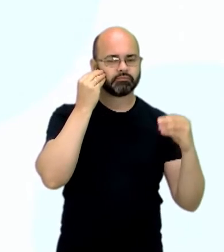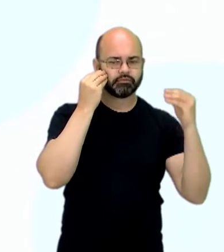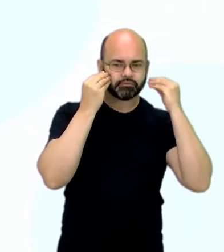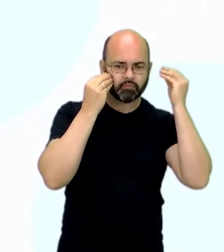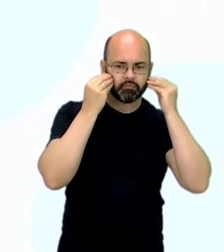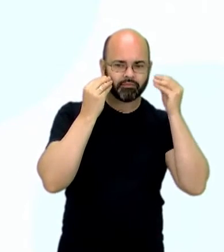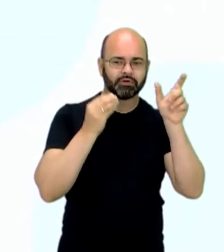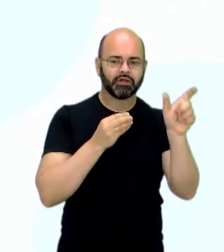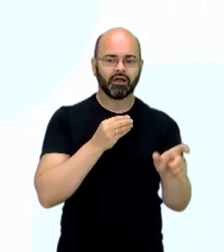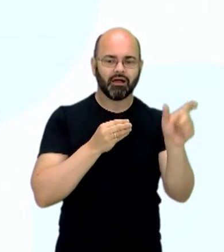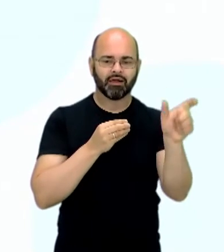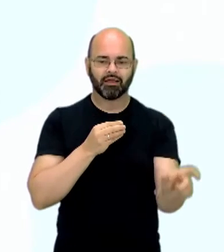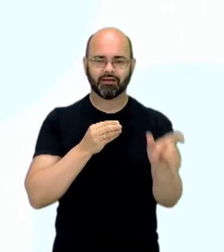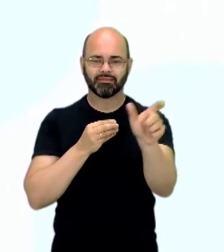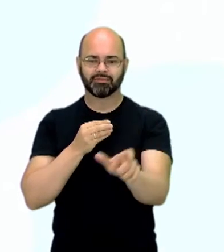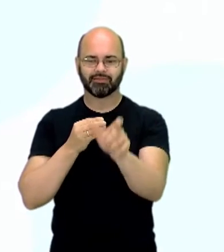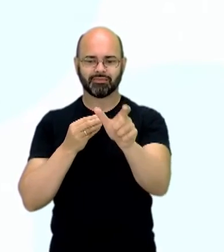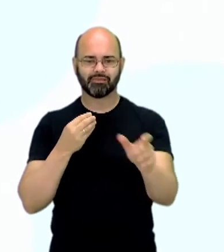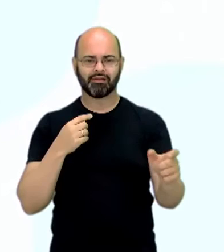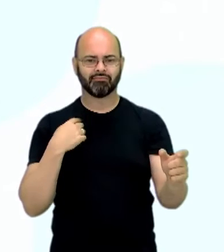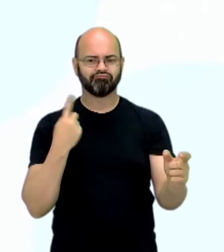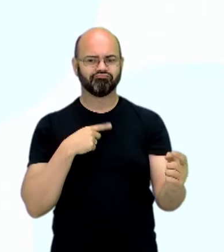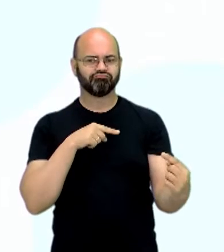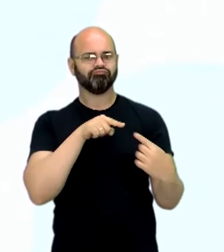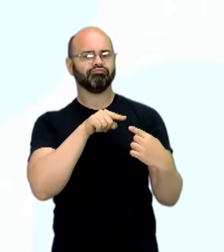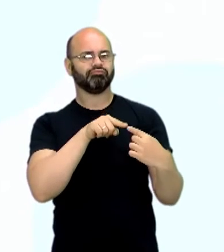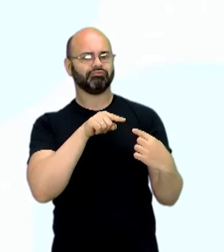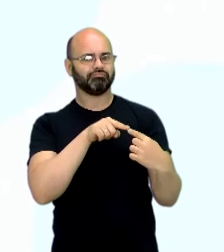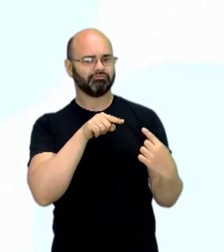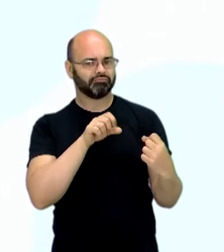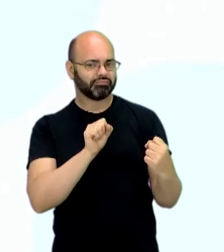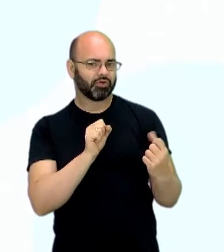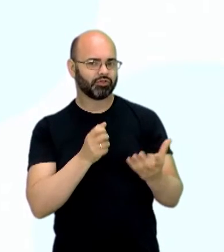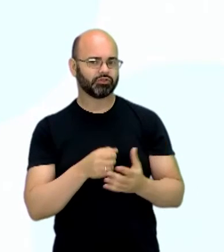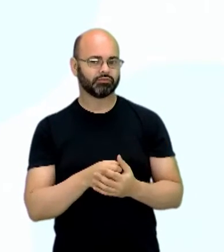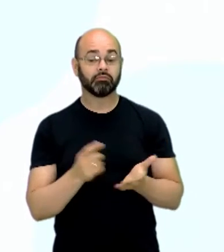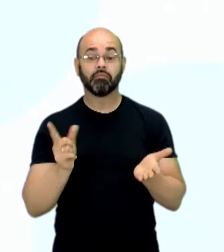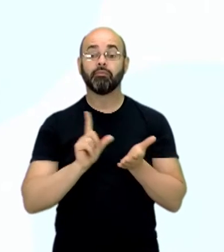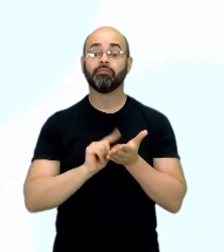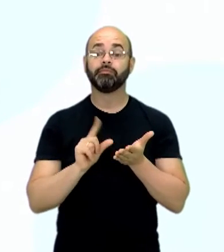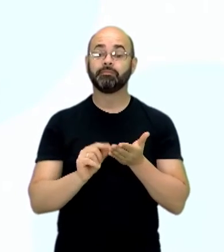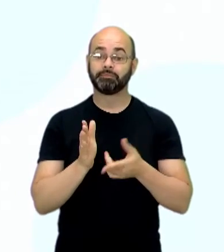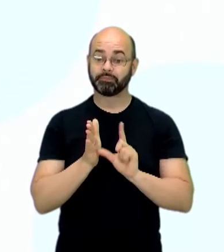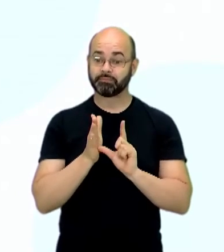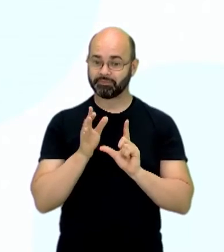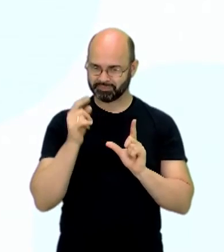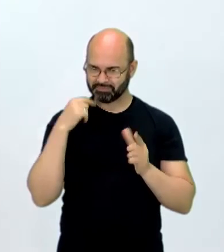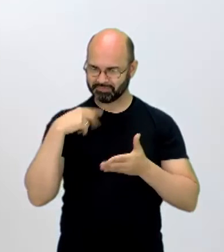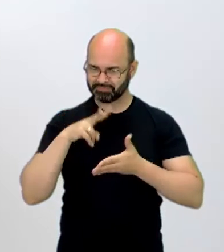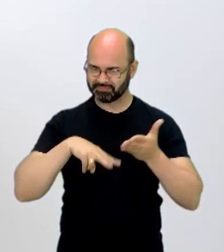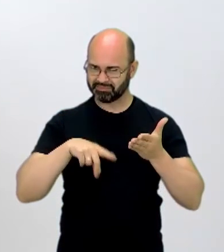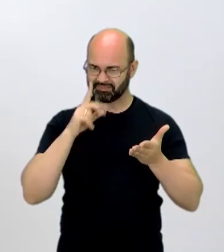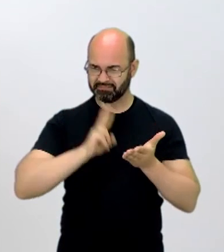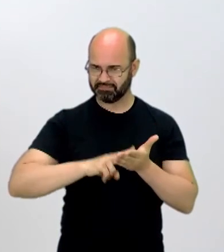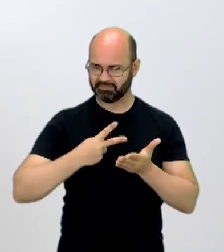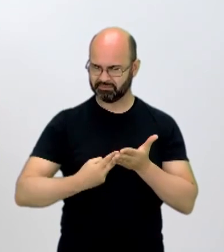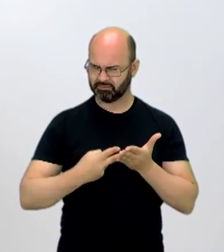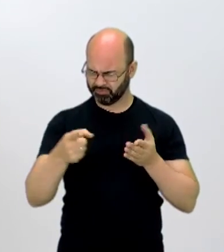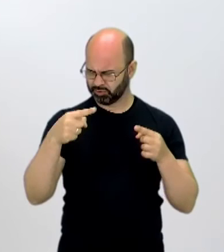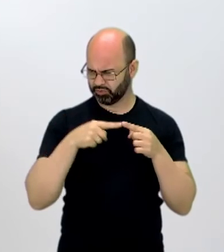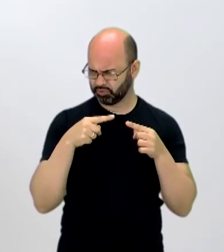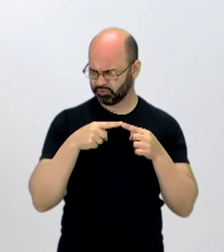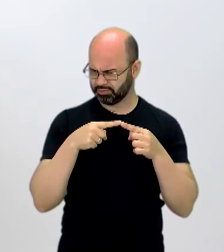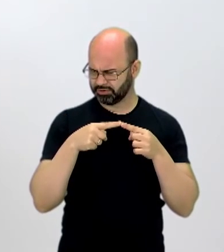das personagens. E aí? Isso estava lá no artigo, vocês entenderam quando eu li e traduzi?